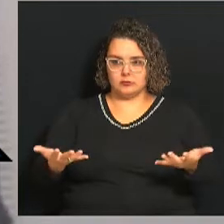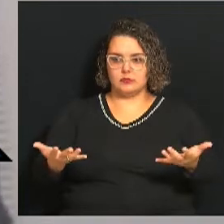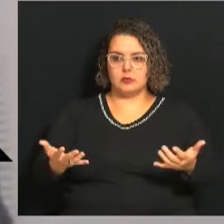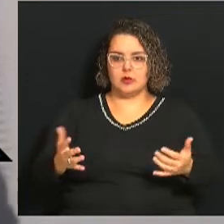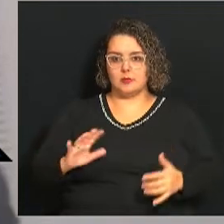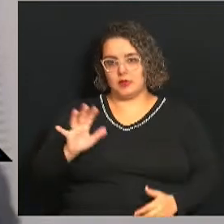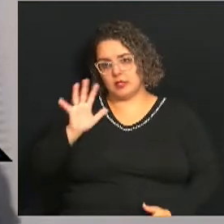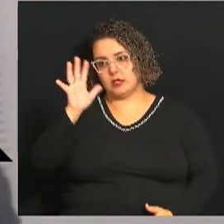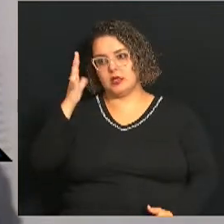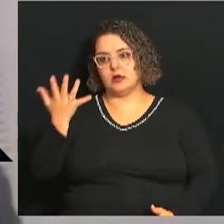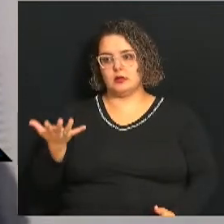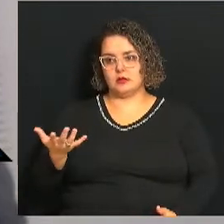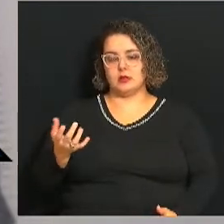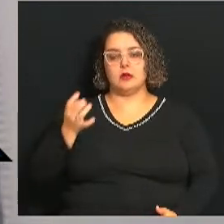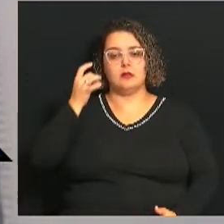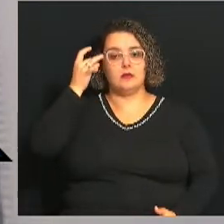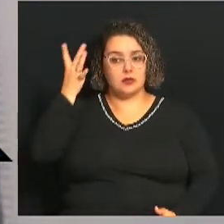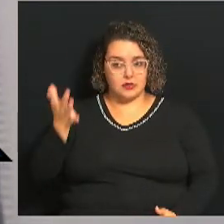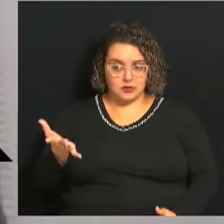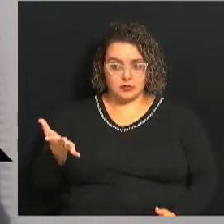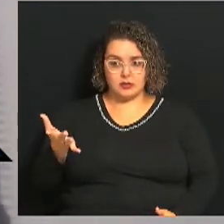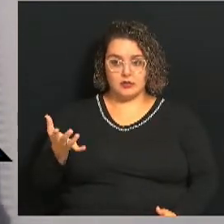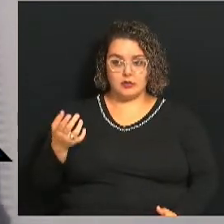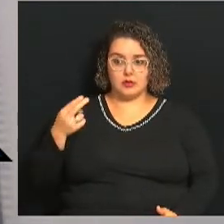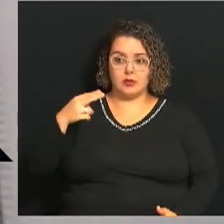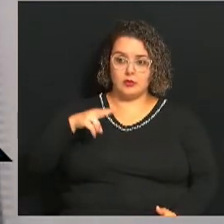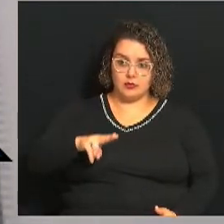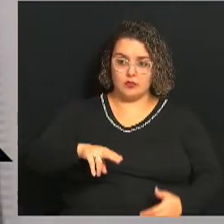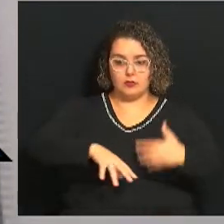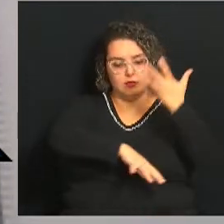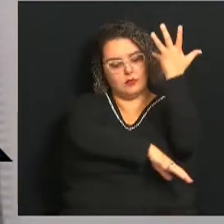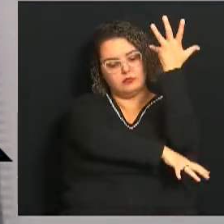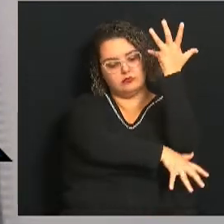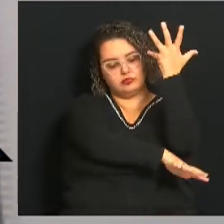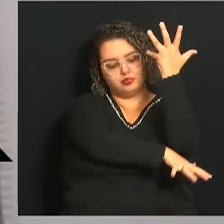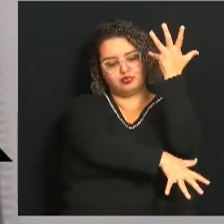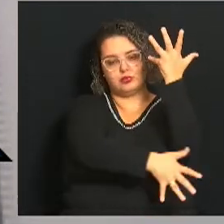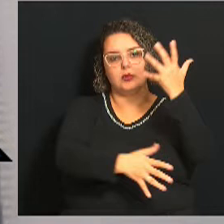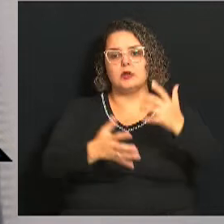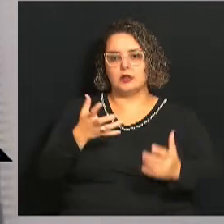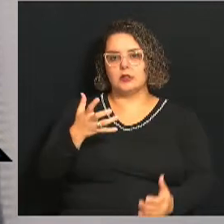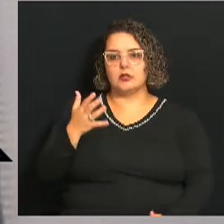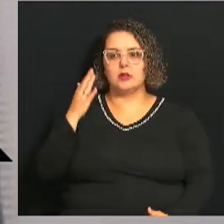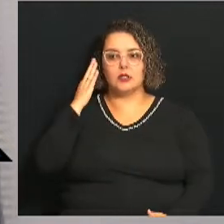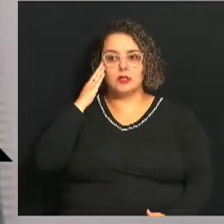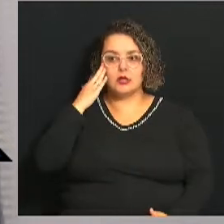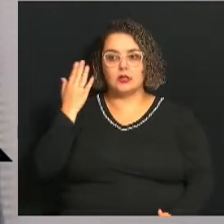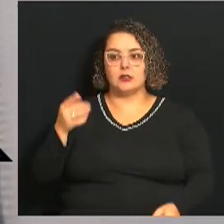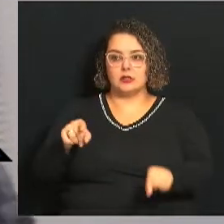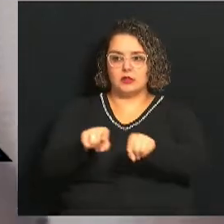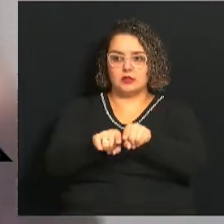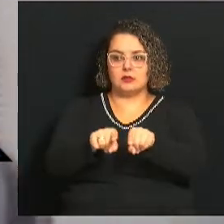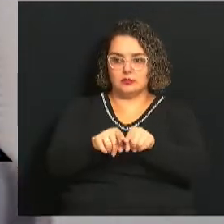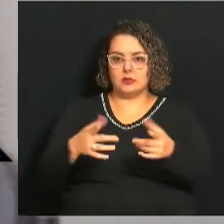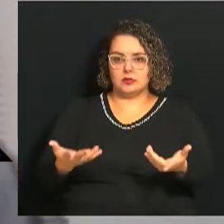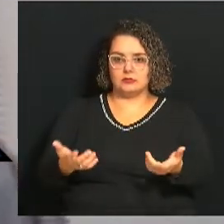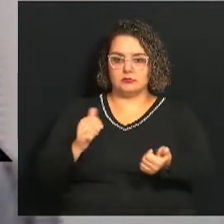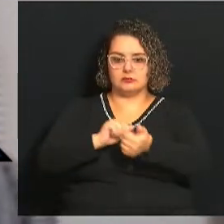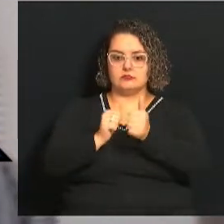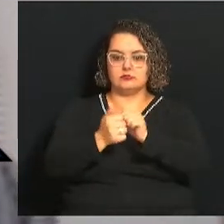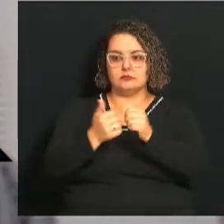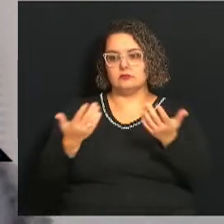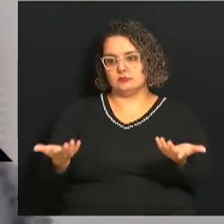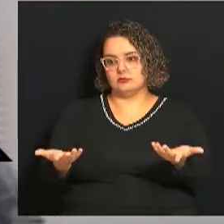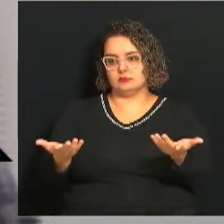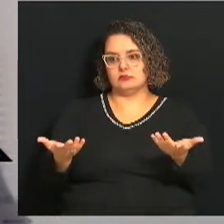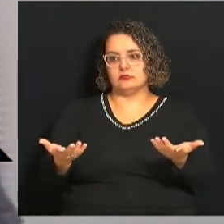ela facilita a questão, ou ela vai pegar na raiz da árvore também. Então, a gente queria entender também um pouco essa equação. Então, é isso, eu joguei aqui